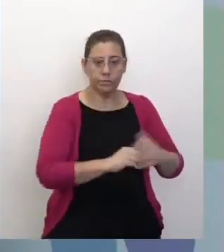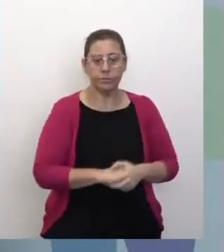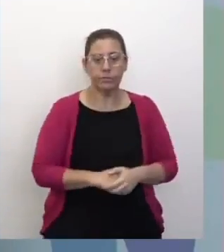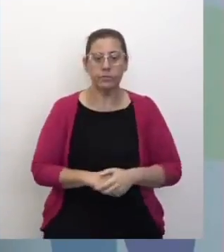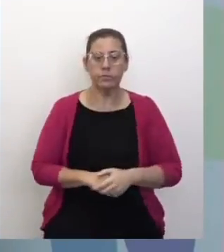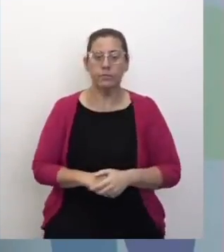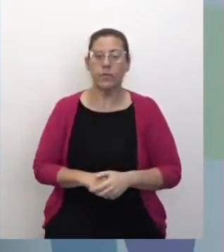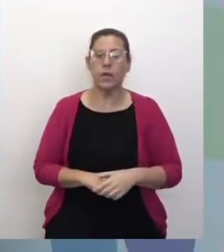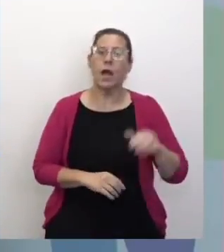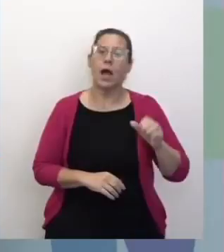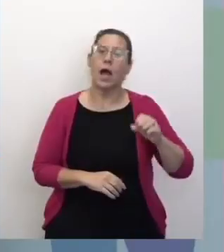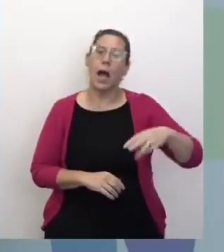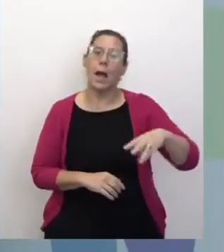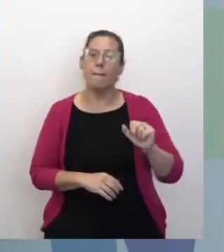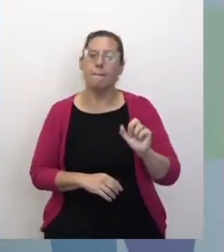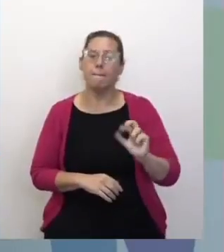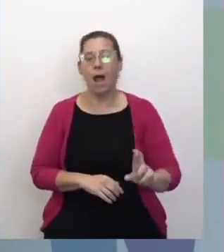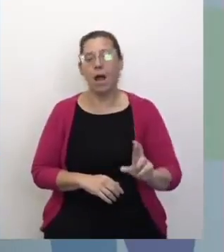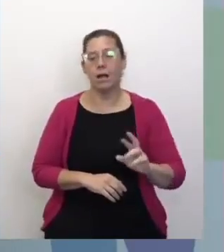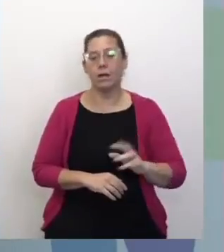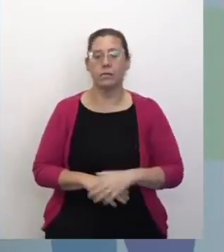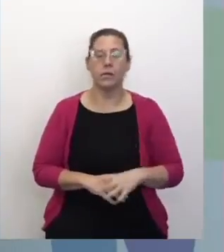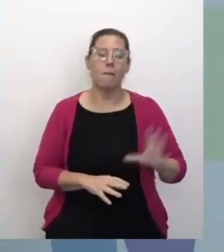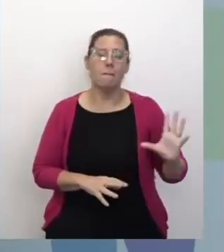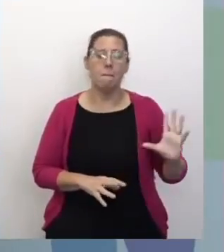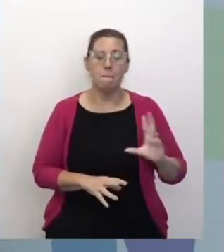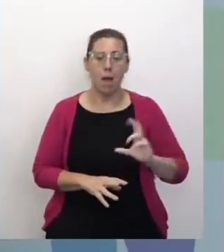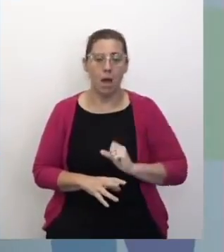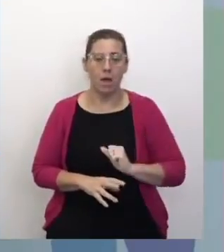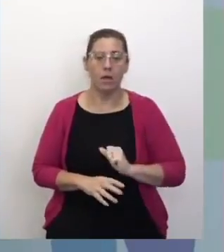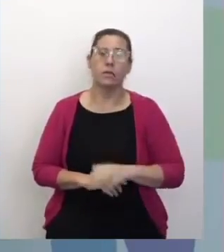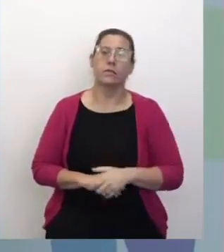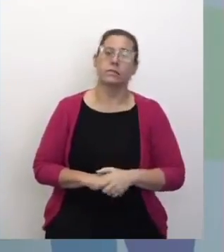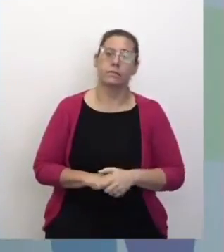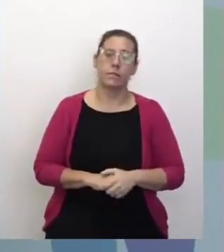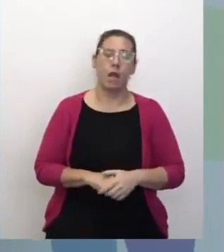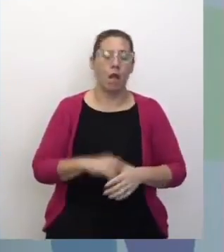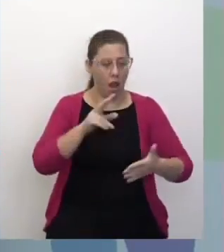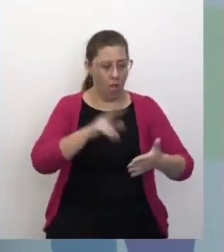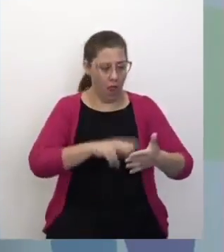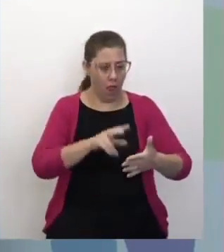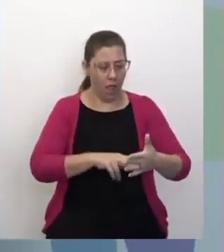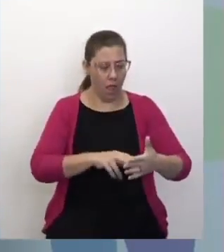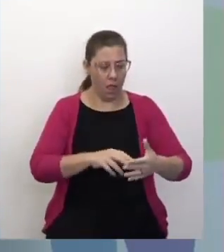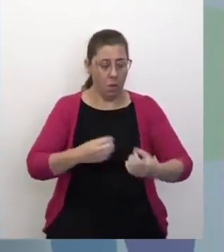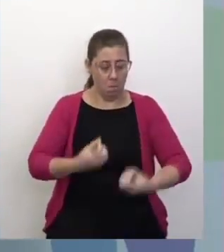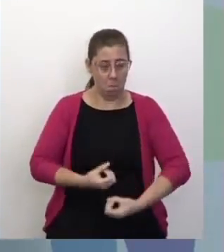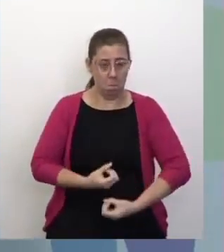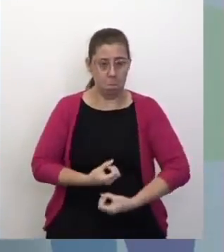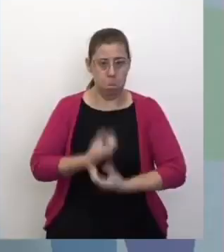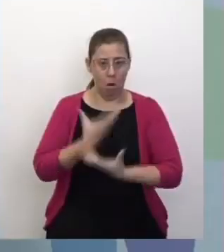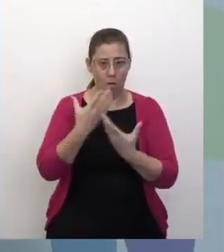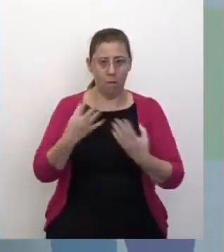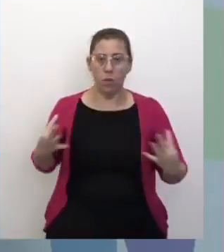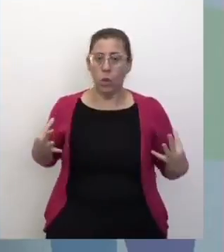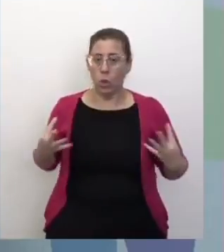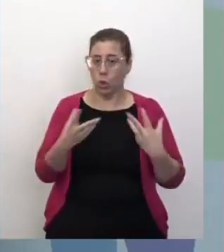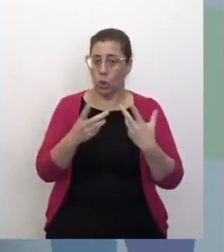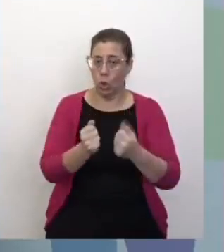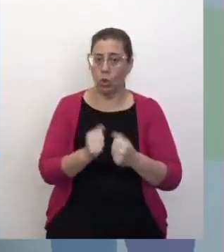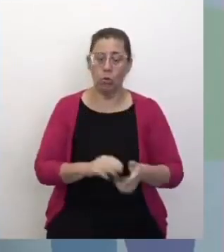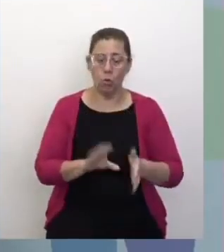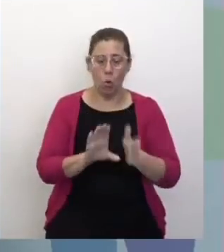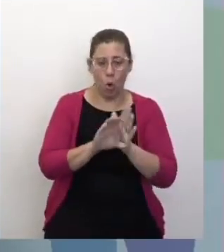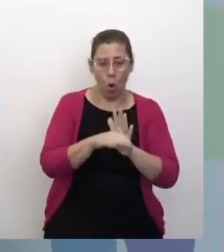Amar, de Carlos Drummond de Andrade. Vai ser na próxima aula, vamos falar sobre isso. Então, leia esse poema inteirinho que vamos falar sobre ele. É uma concepção